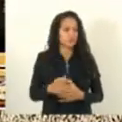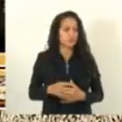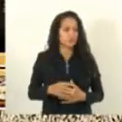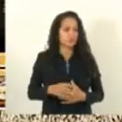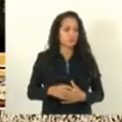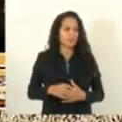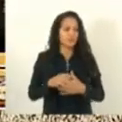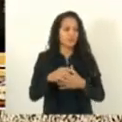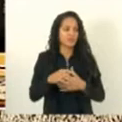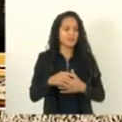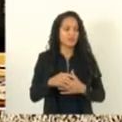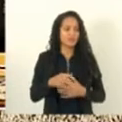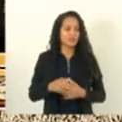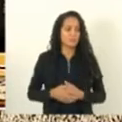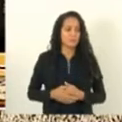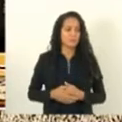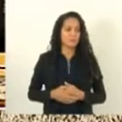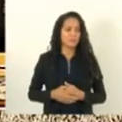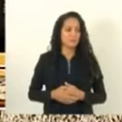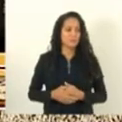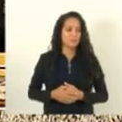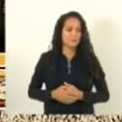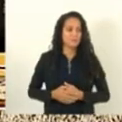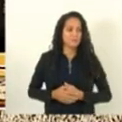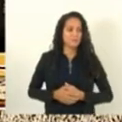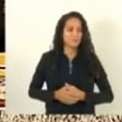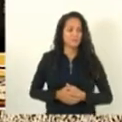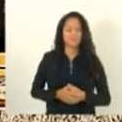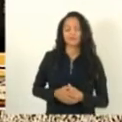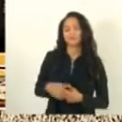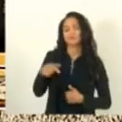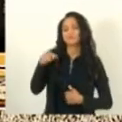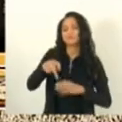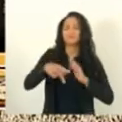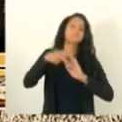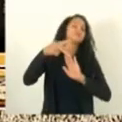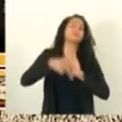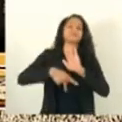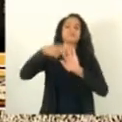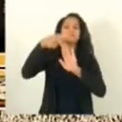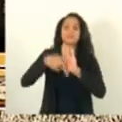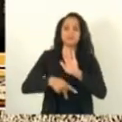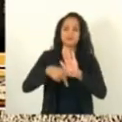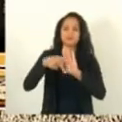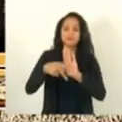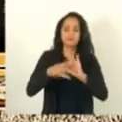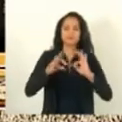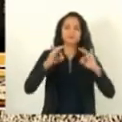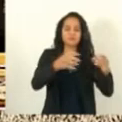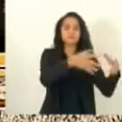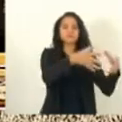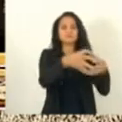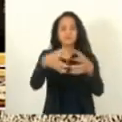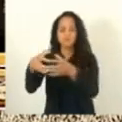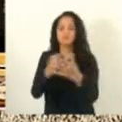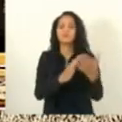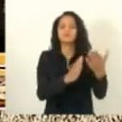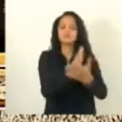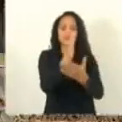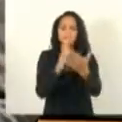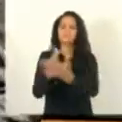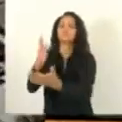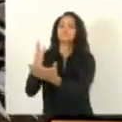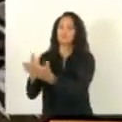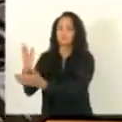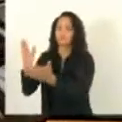Presidente, conforme eu relatei ali na tribuna, esse projeto passou por todas as comissões, aprovada por todas